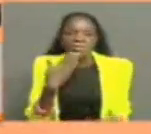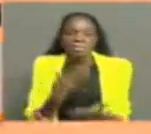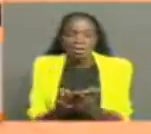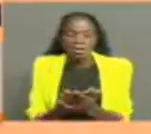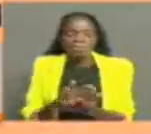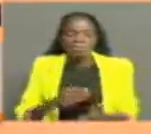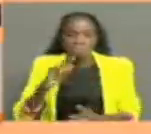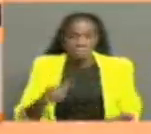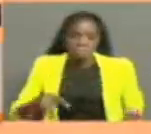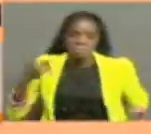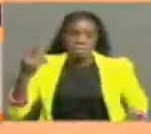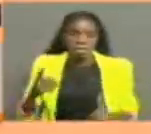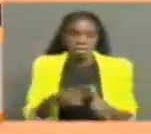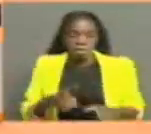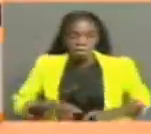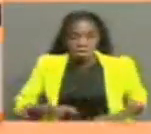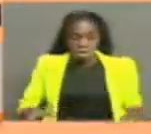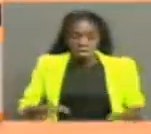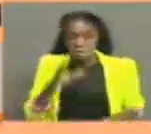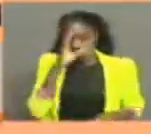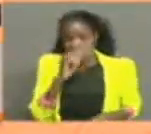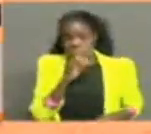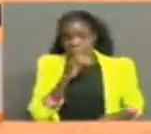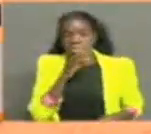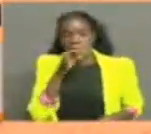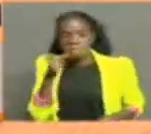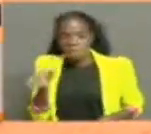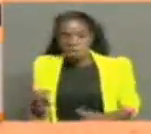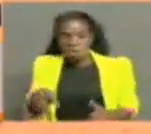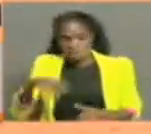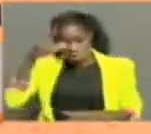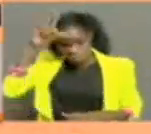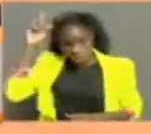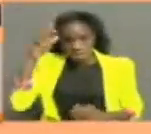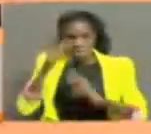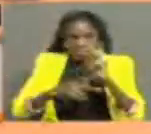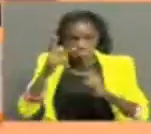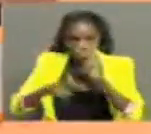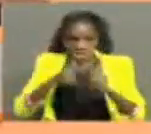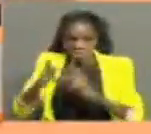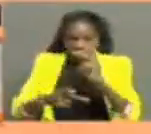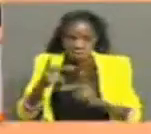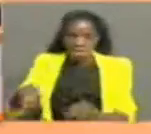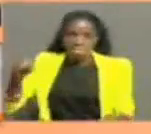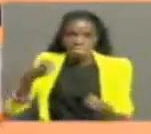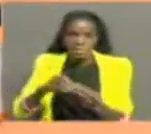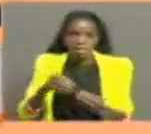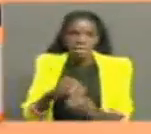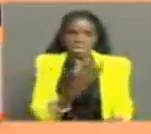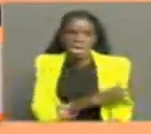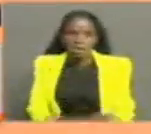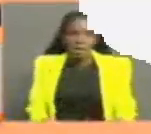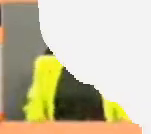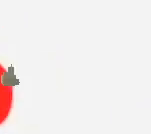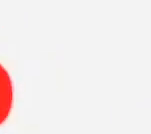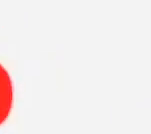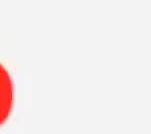semana, o primeiro secretário do Comitê Provincial do MPLA em Luanda vai visitar o município de Cacoaco.